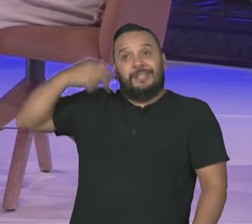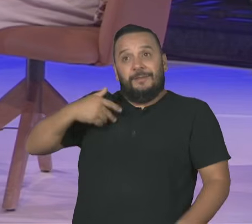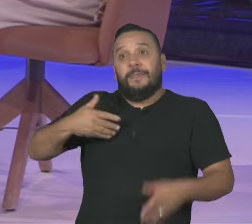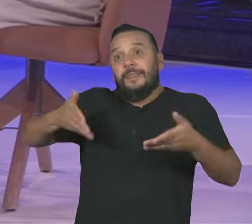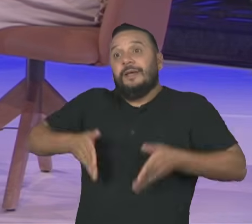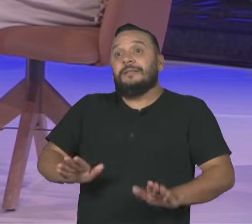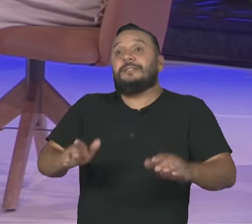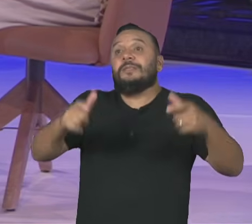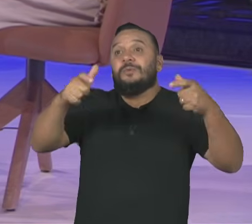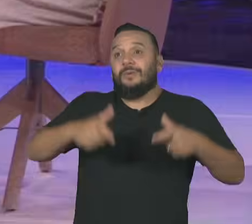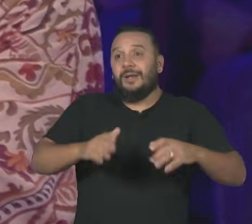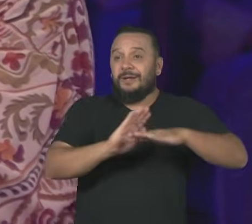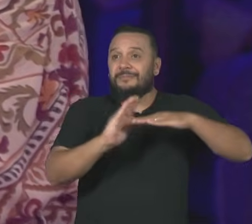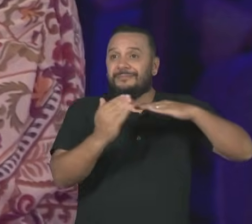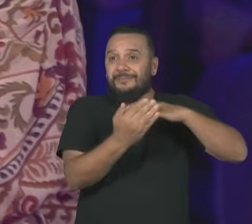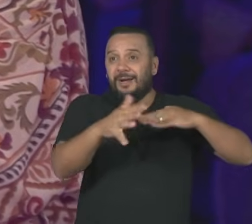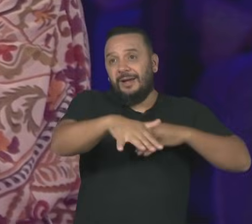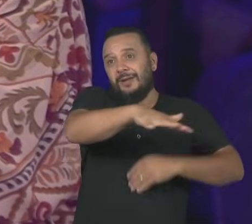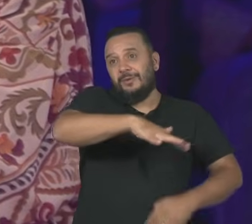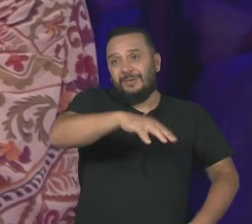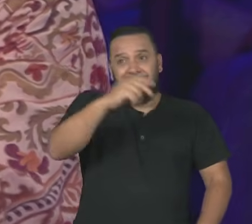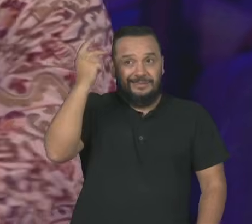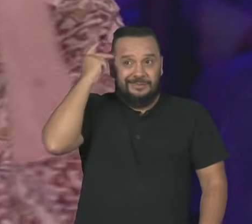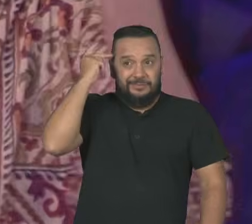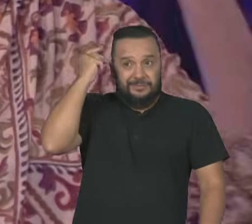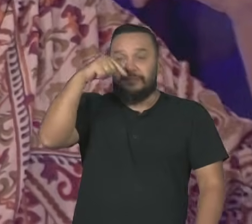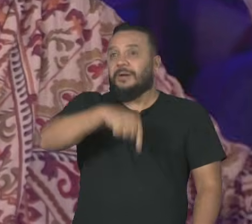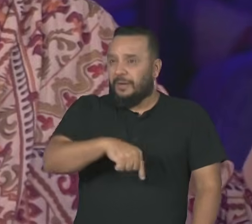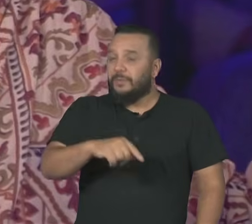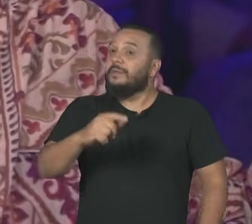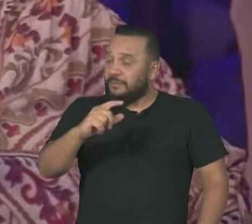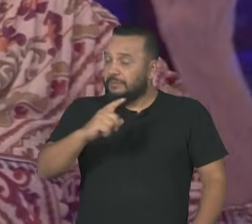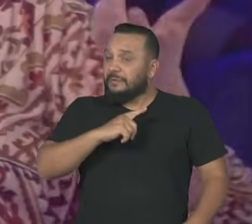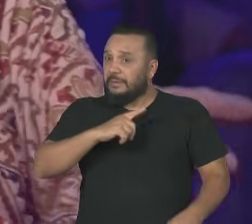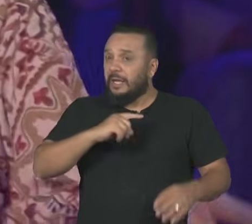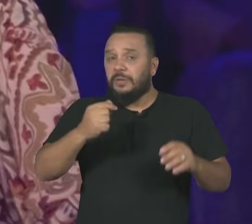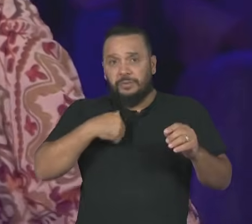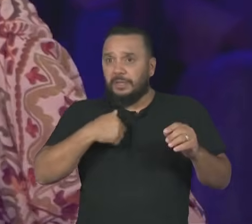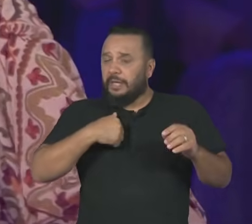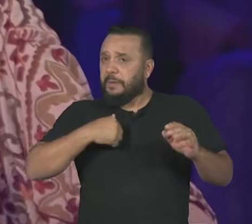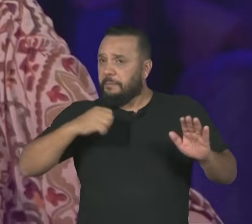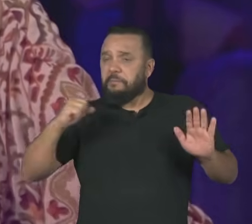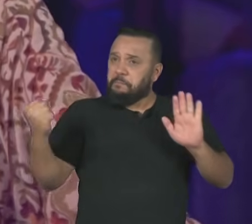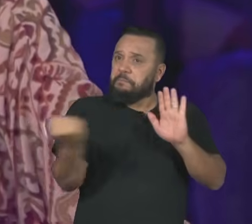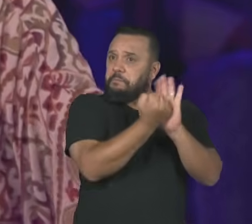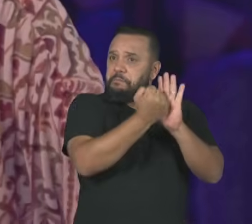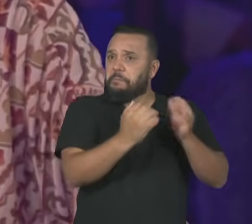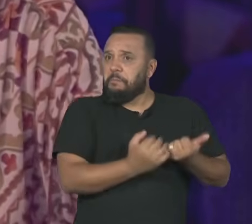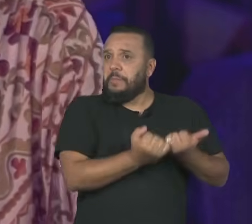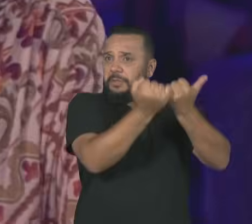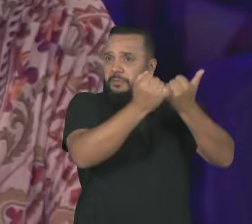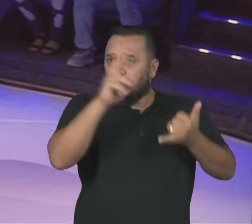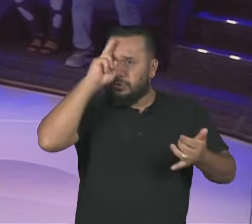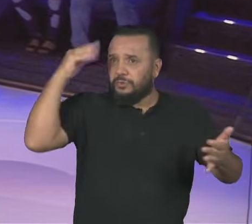numa vila operária de São Paulo que é tombada pelo patrimônio histórico.